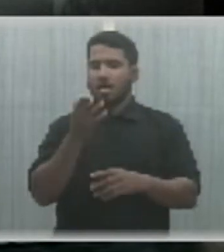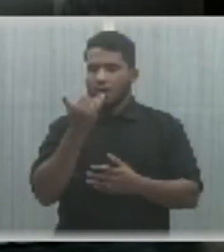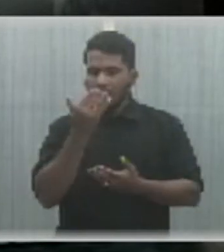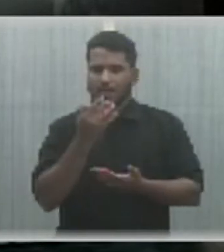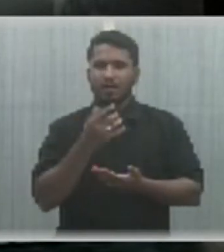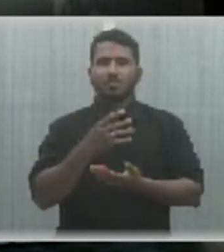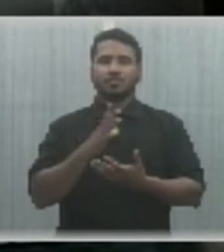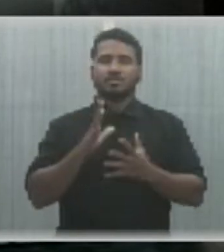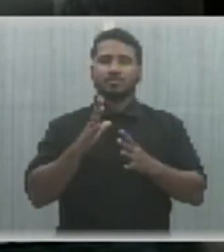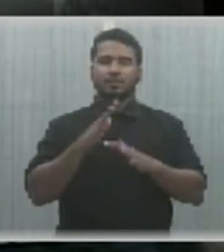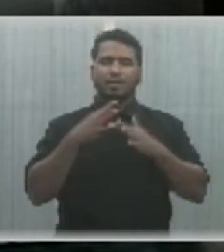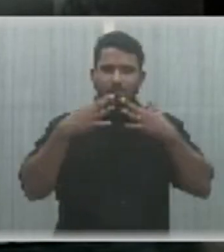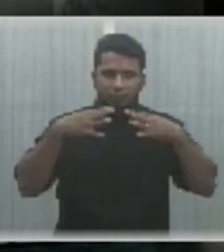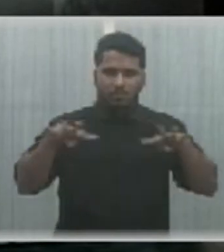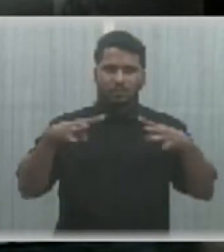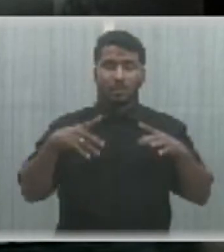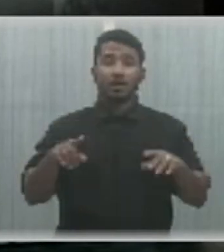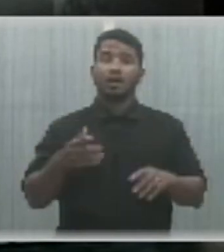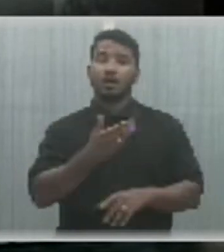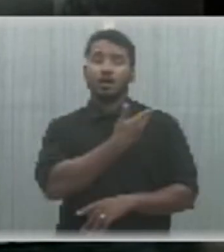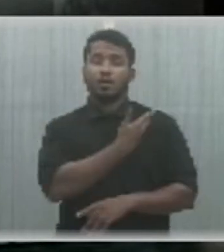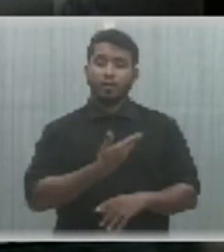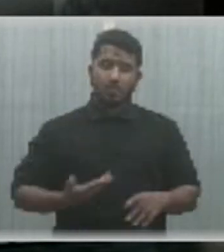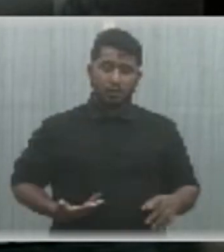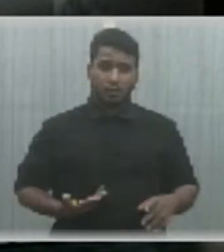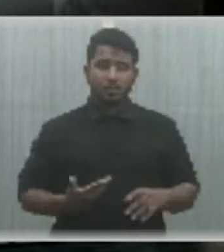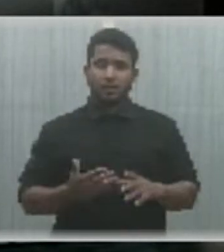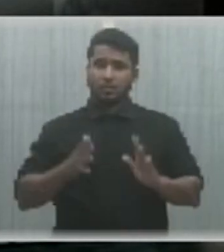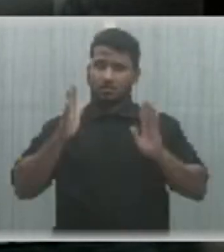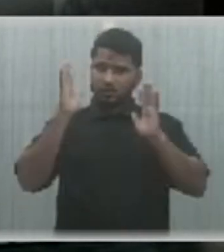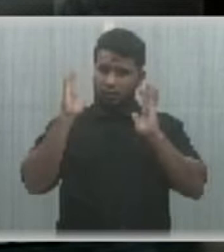na ocasião, a governadora anunciou